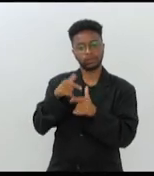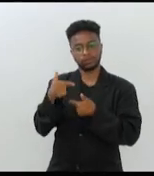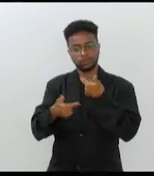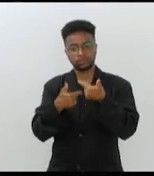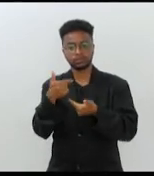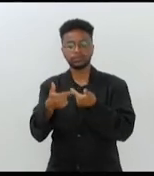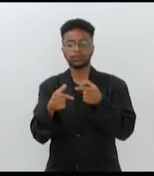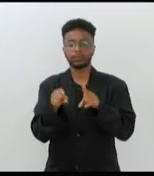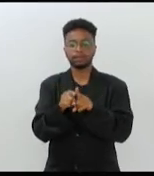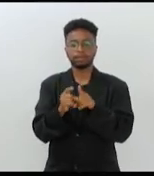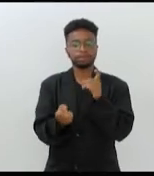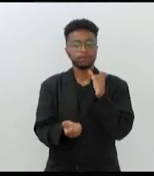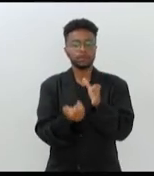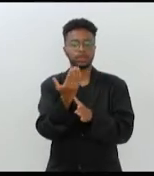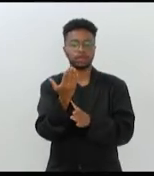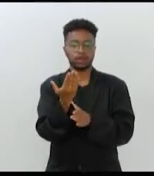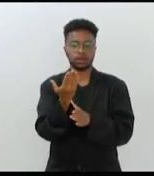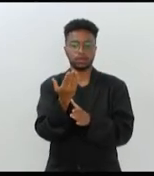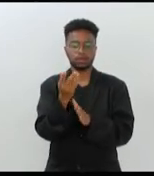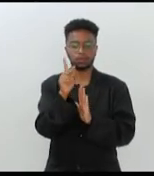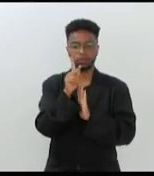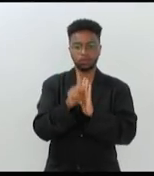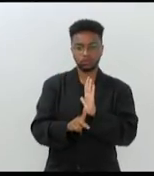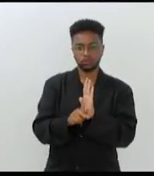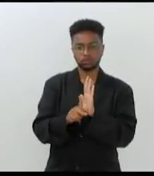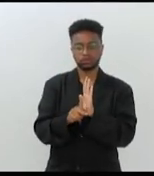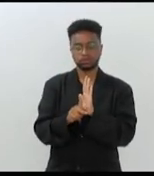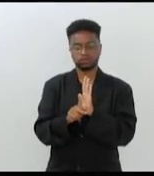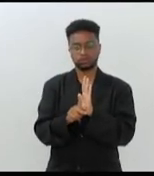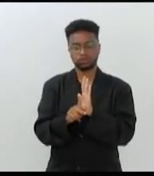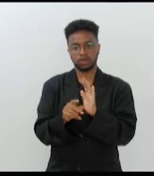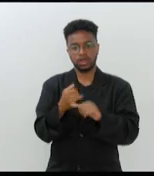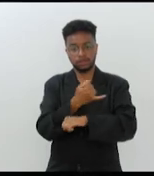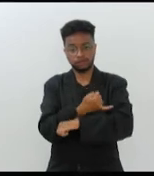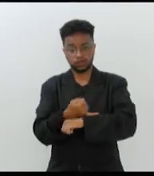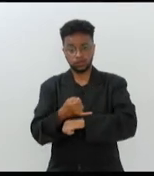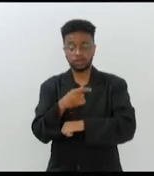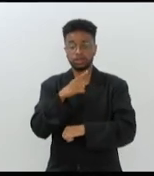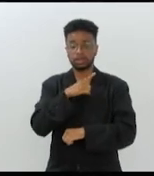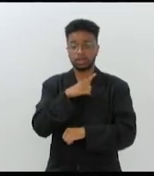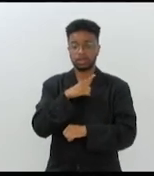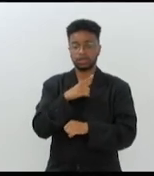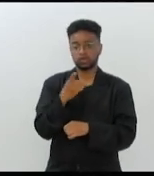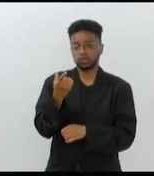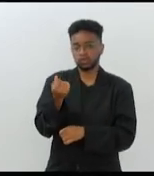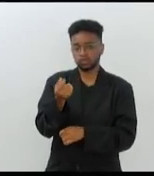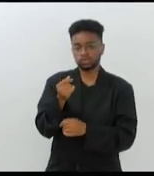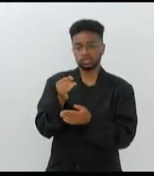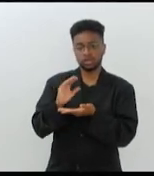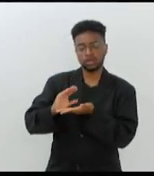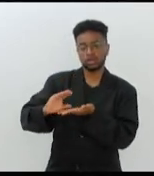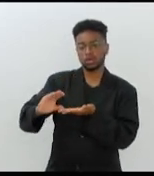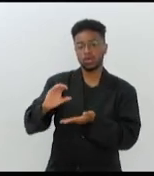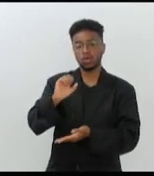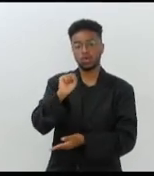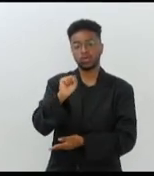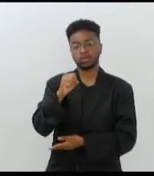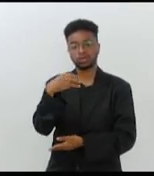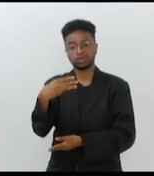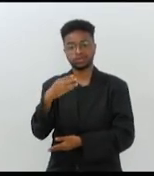de implantação de projetos de infraestrutura, existe um crédito disponível de